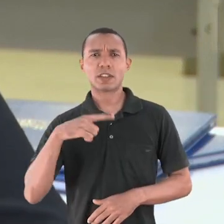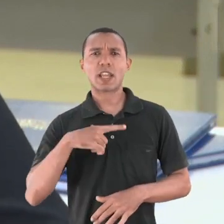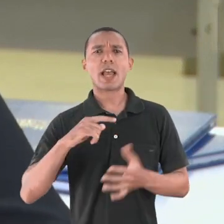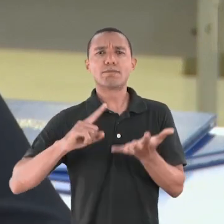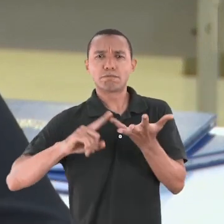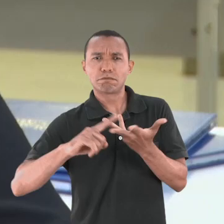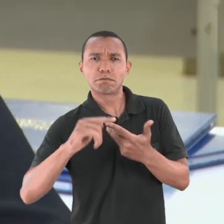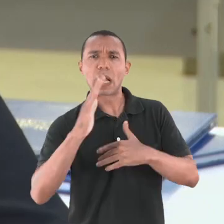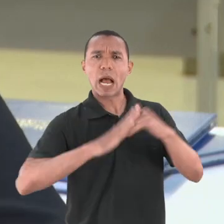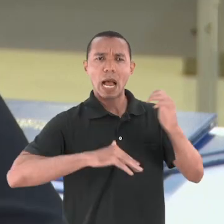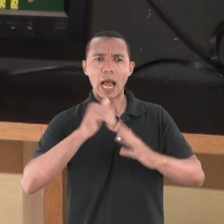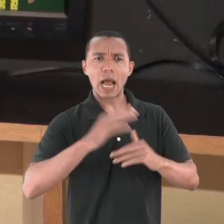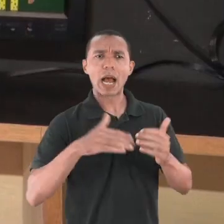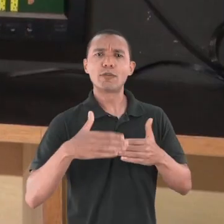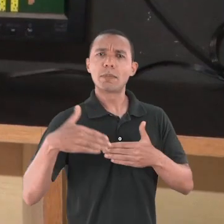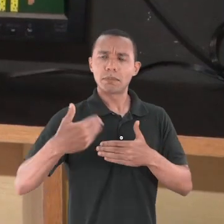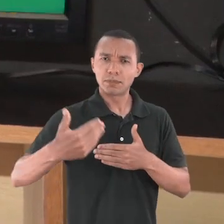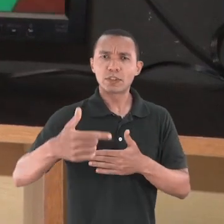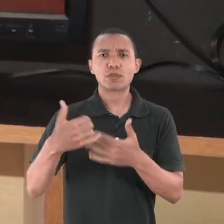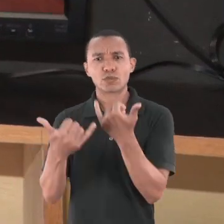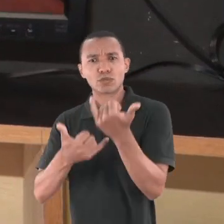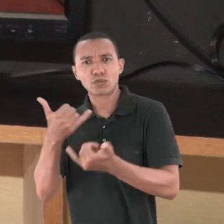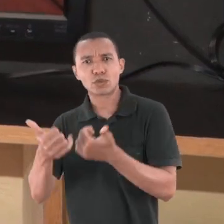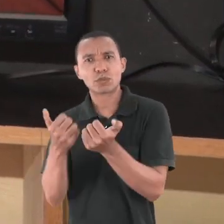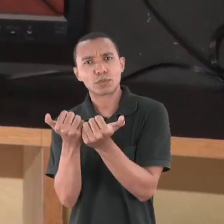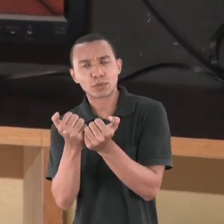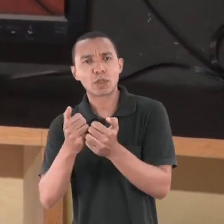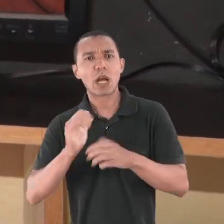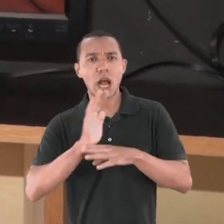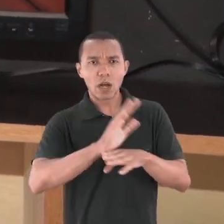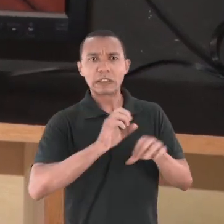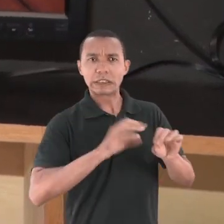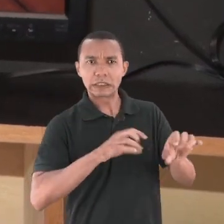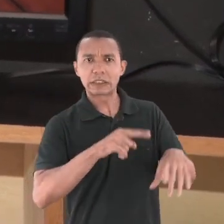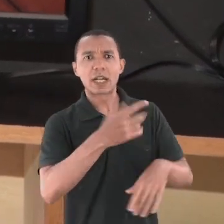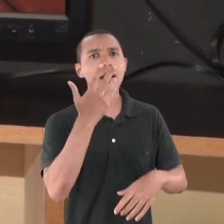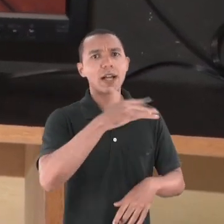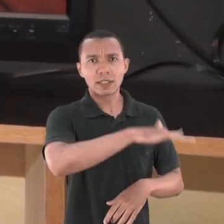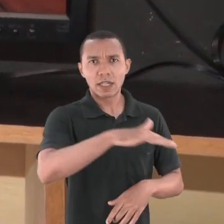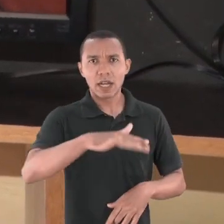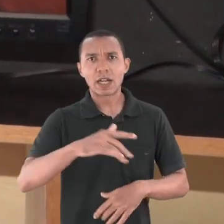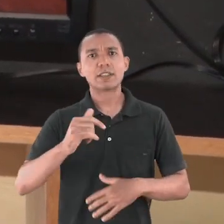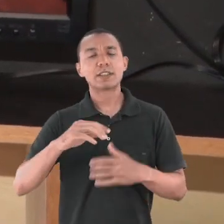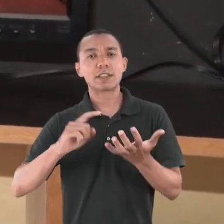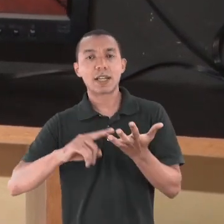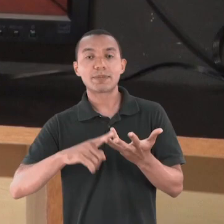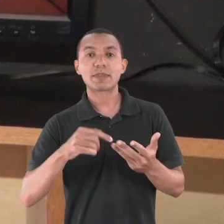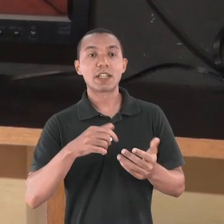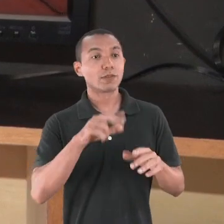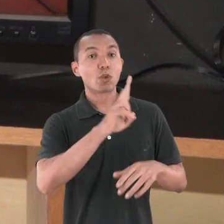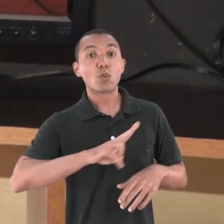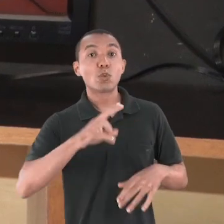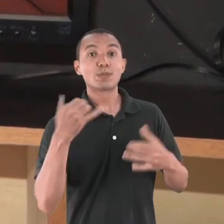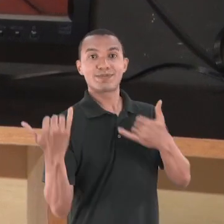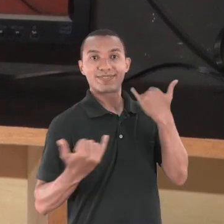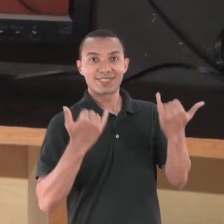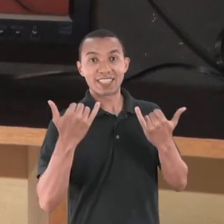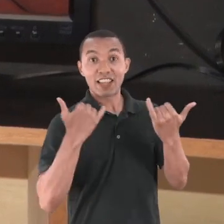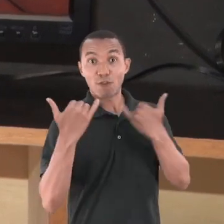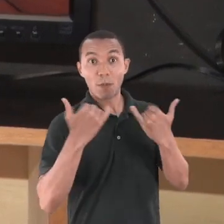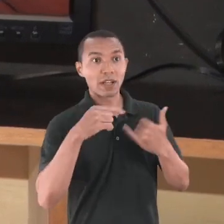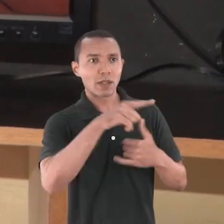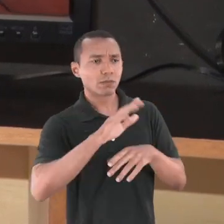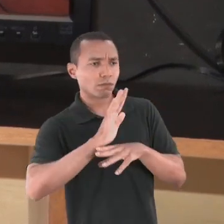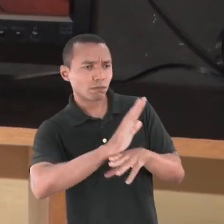copia e cola da internet. Então existem várias habilidades aí durante o jogo que são trabalhadas com as crianças que constituem